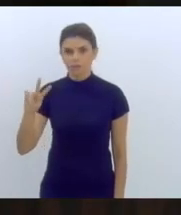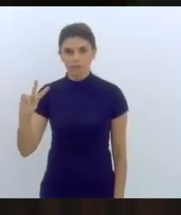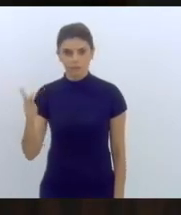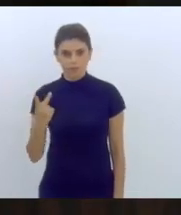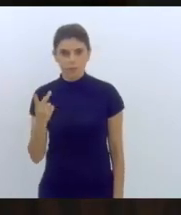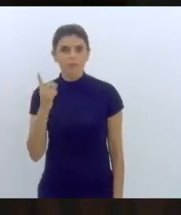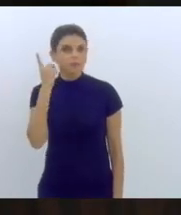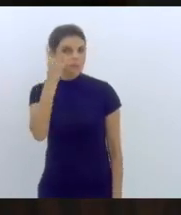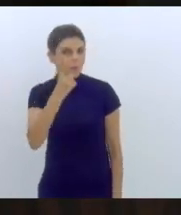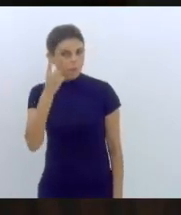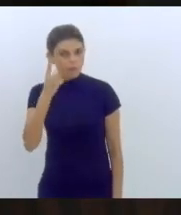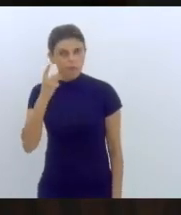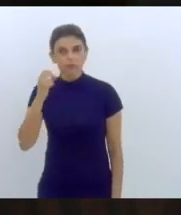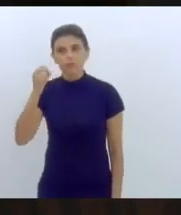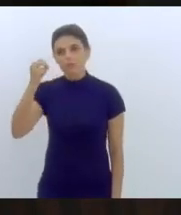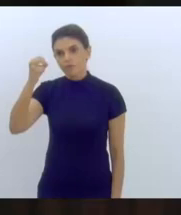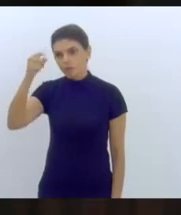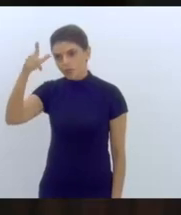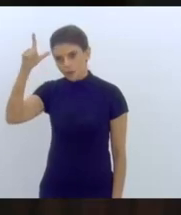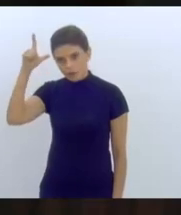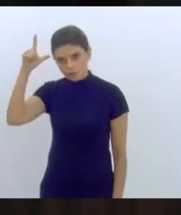Deputado Luiz Paulo.